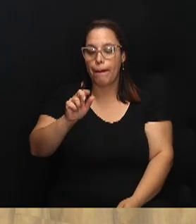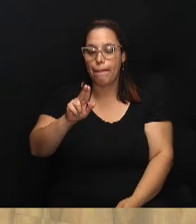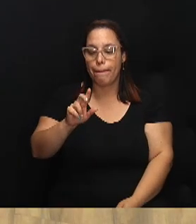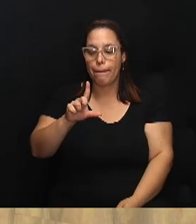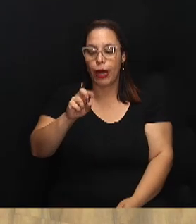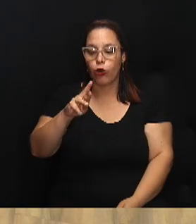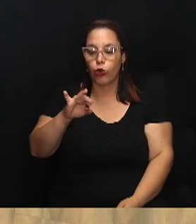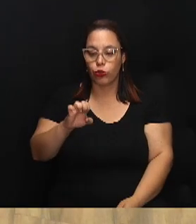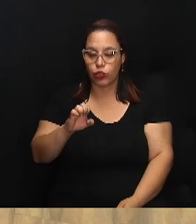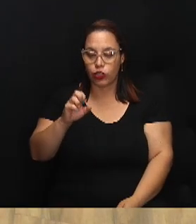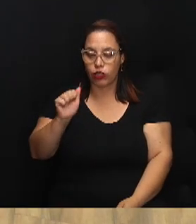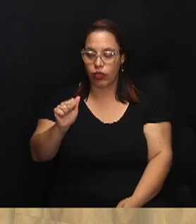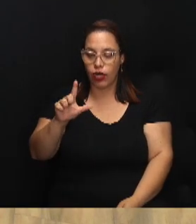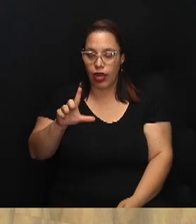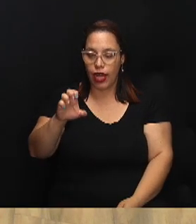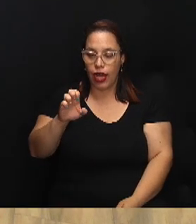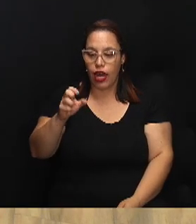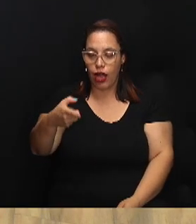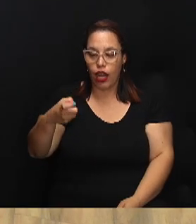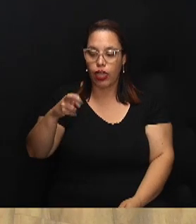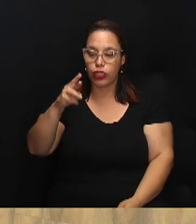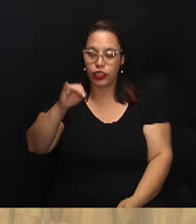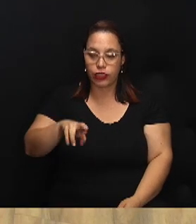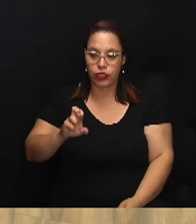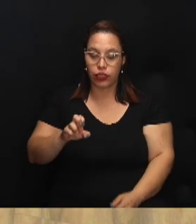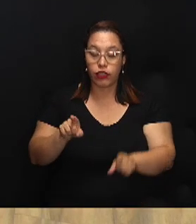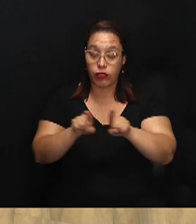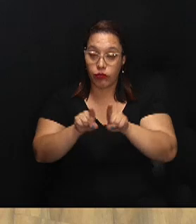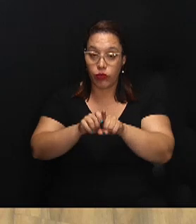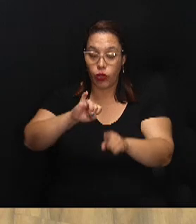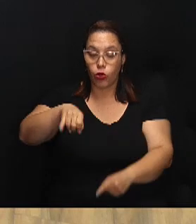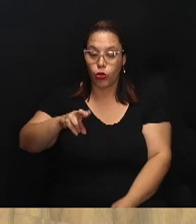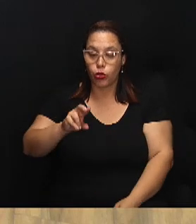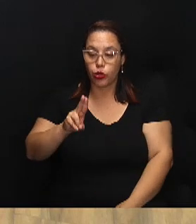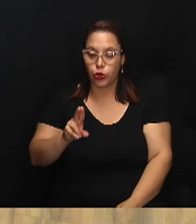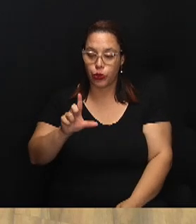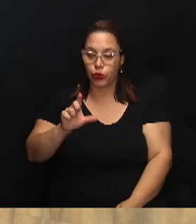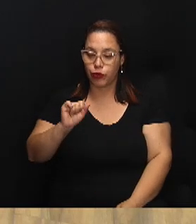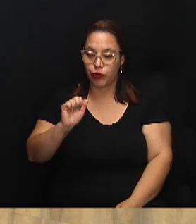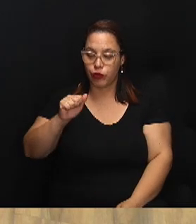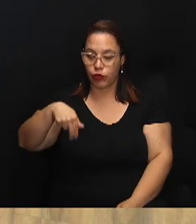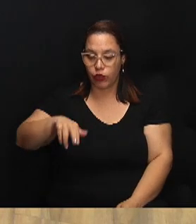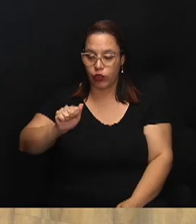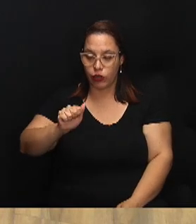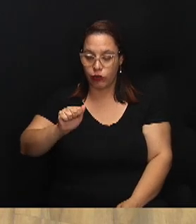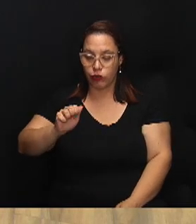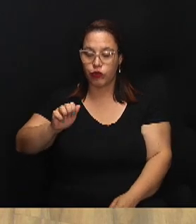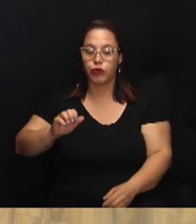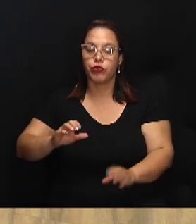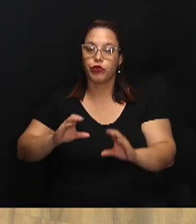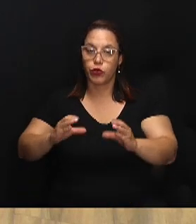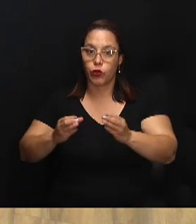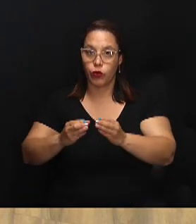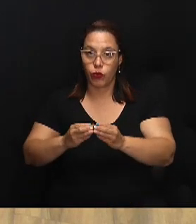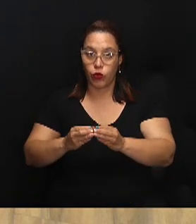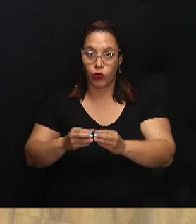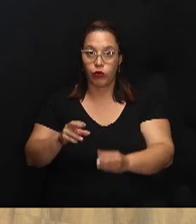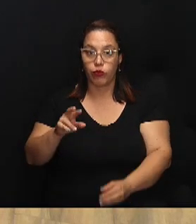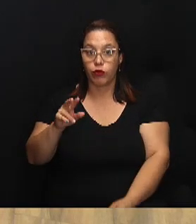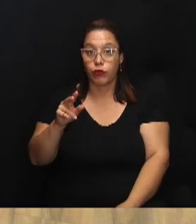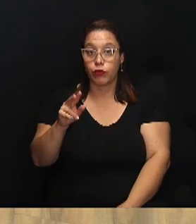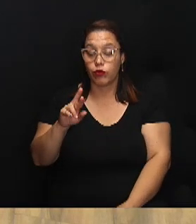bem-vindo, Alexandre. Nós também estamos aqui com a Juliana Lima de Paula, que é consultora de RH, mãe de prematuro